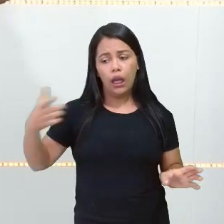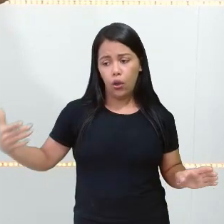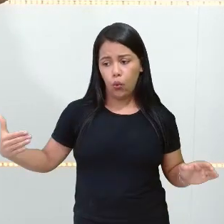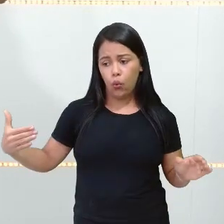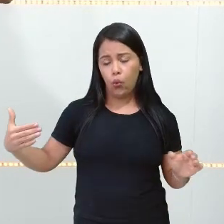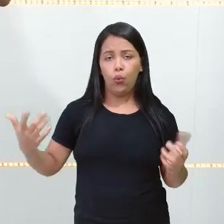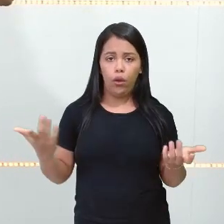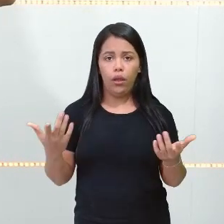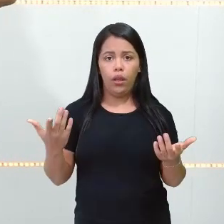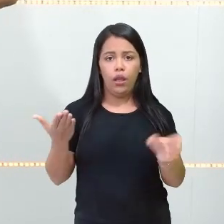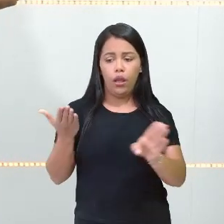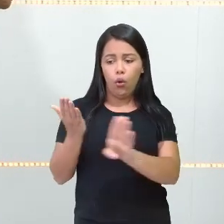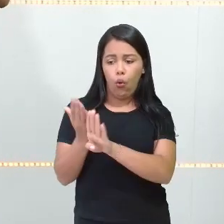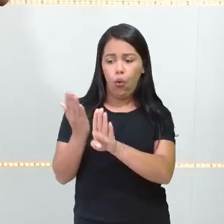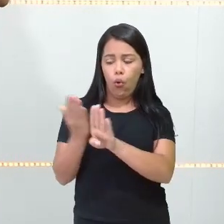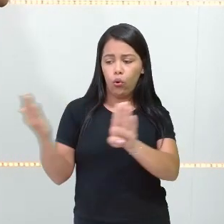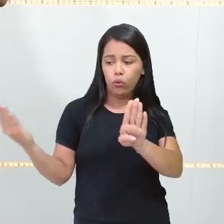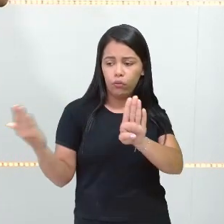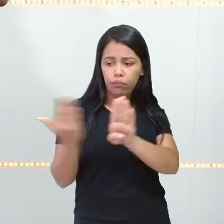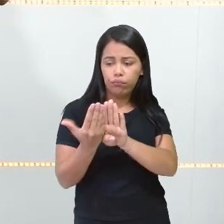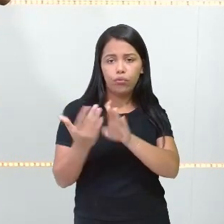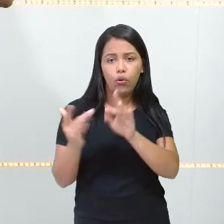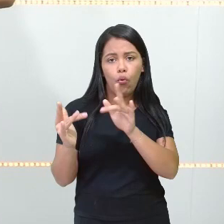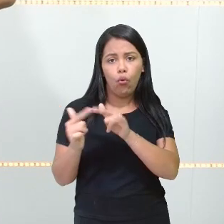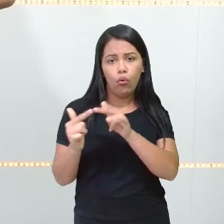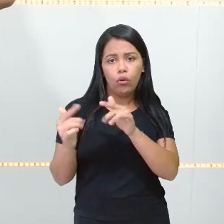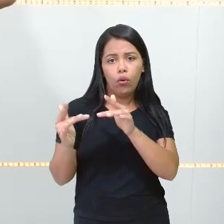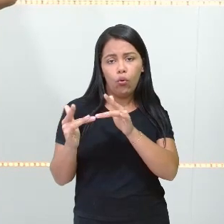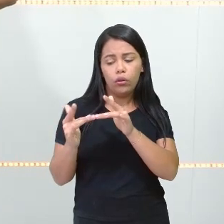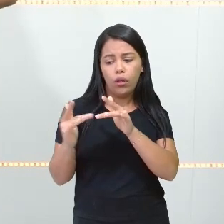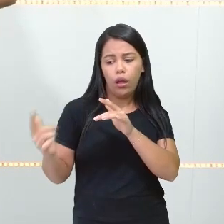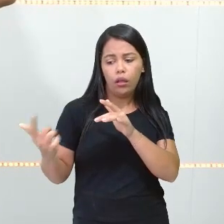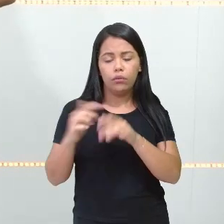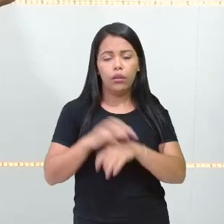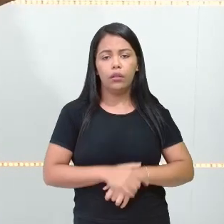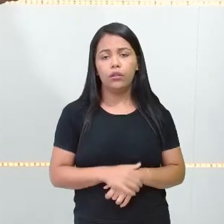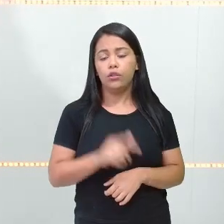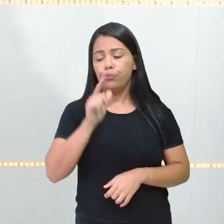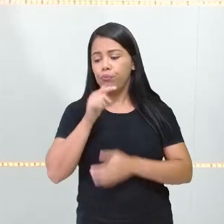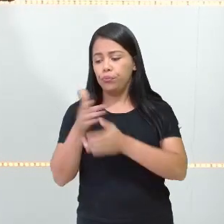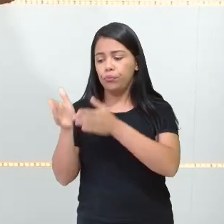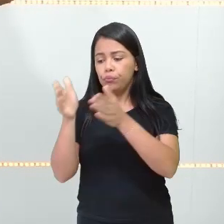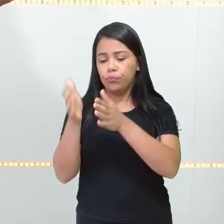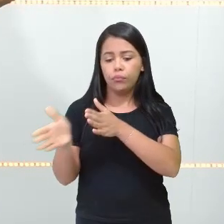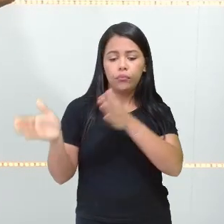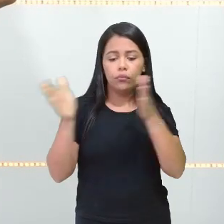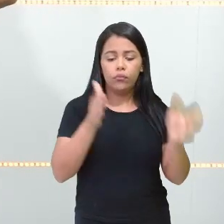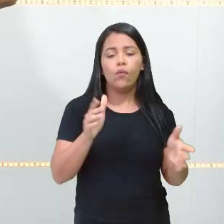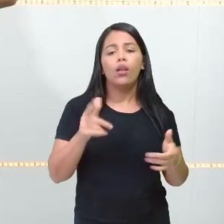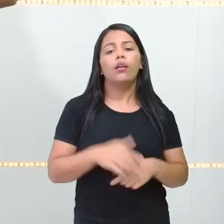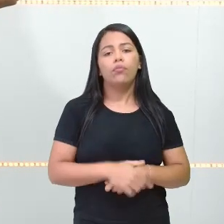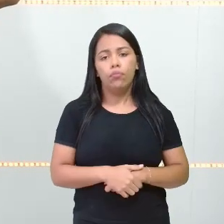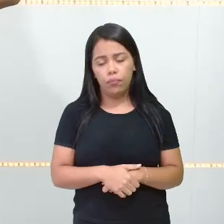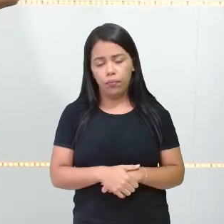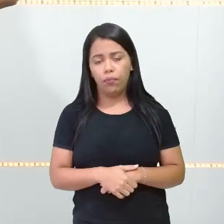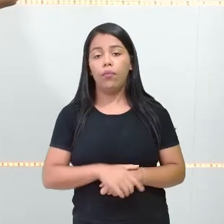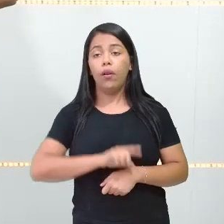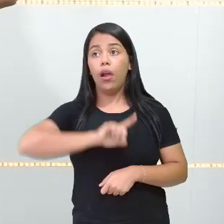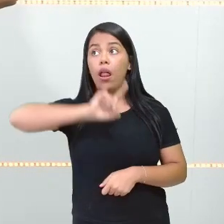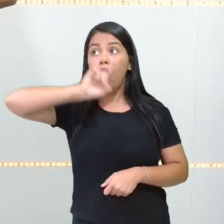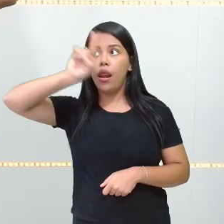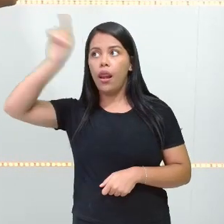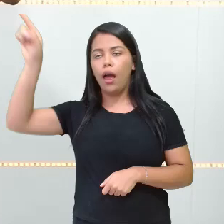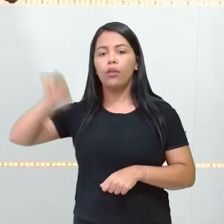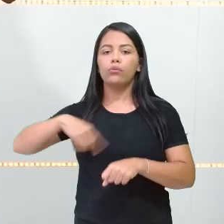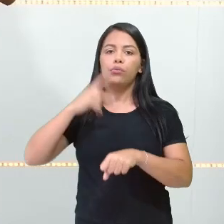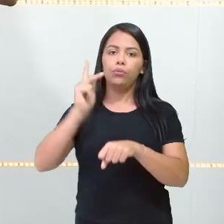aí. Os manguezais é um tipo de vegetação específica, né? E lá no Catar nós também temos bastante disso